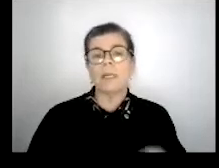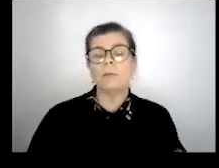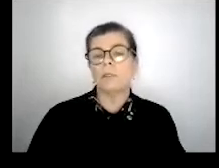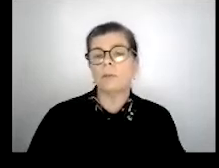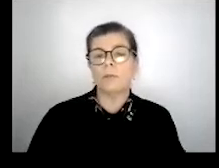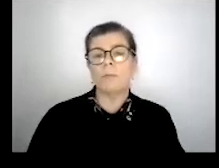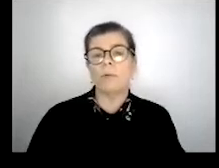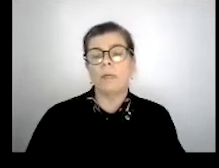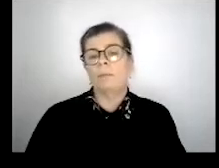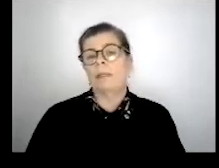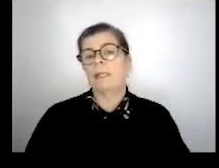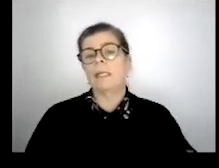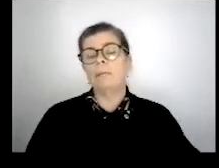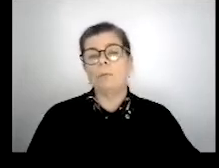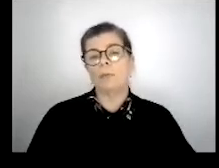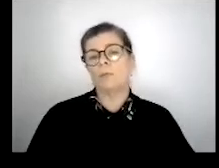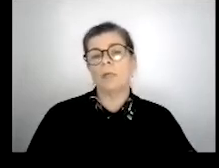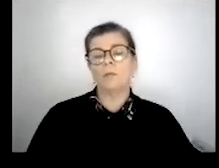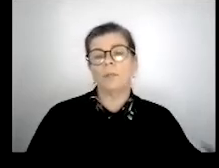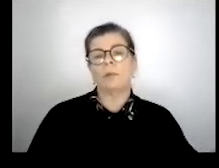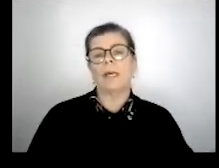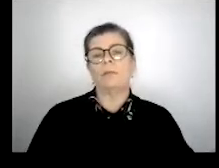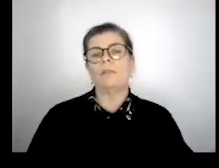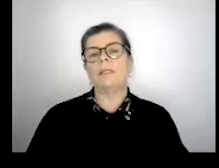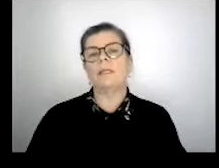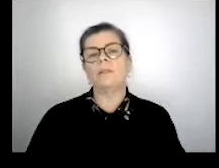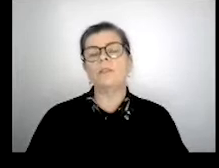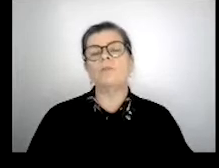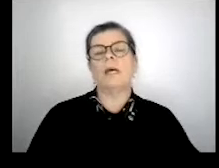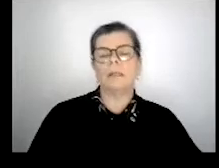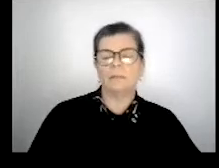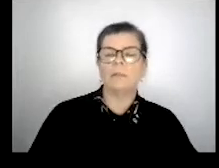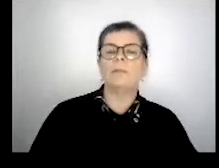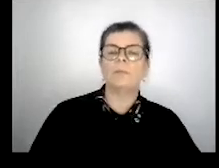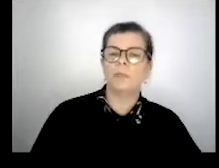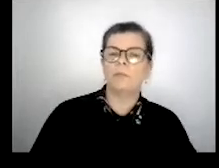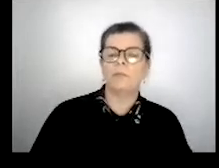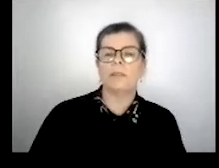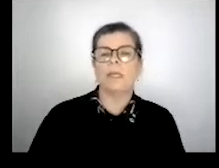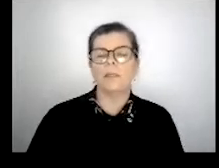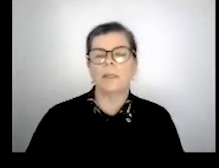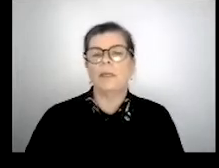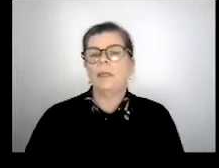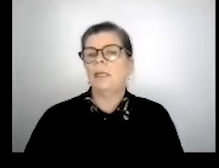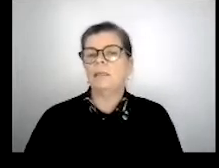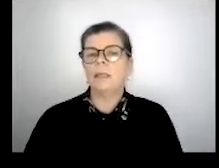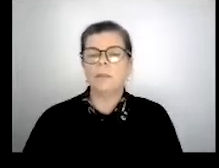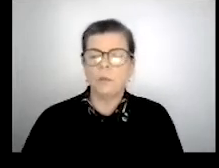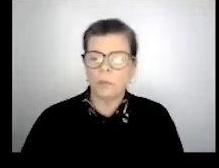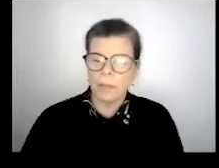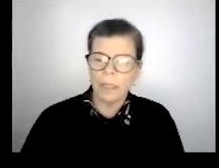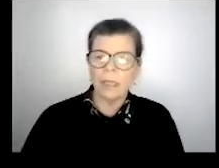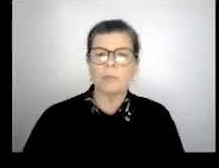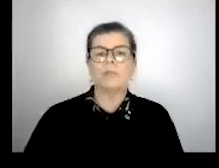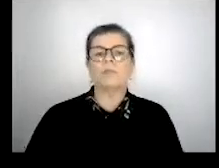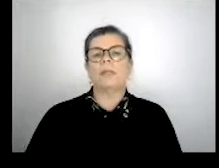tem que avisar a regulação do SAMU, para que naquele momento, durante o simulado, eles tentem desviar, se possível, os pacientes. E eles sempre são